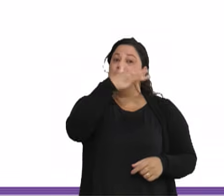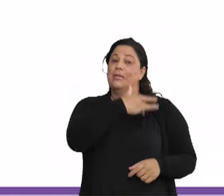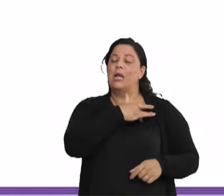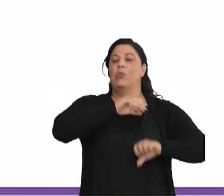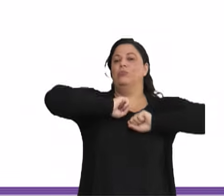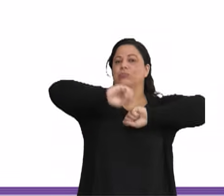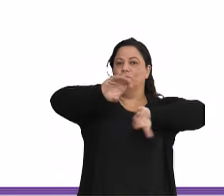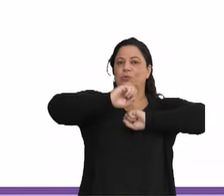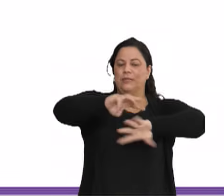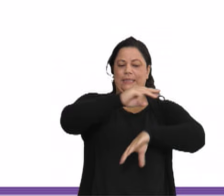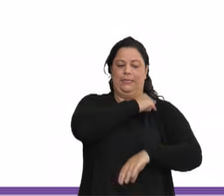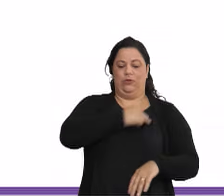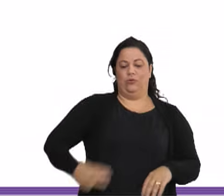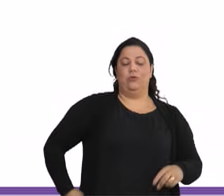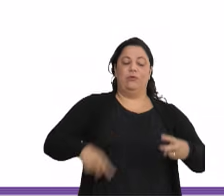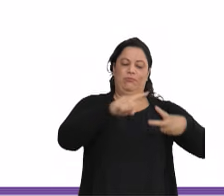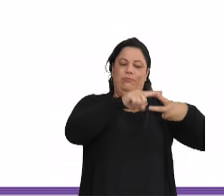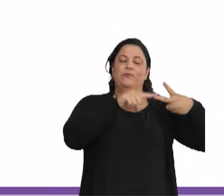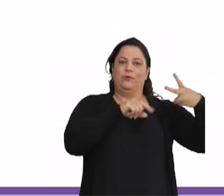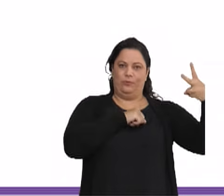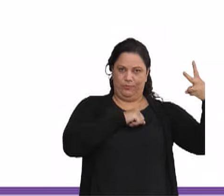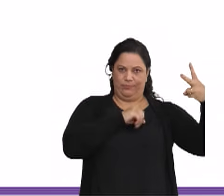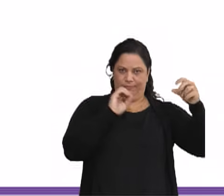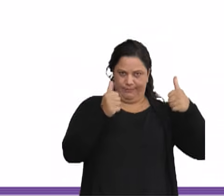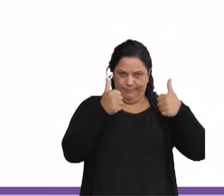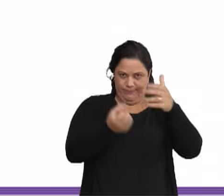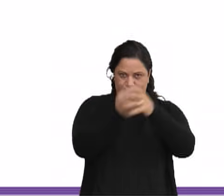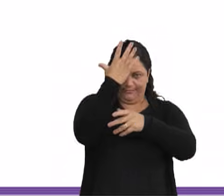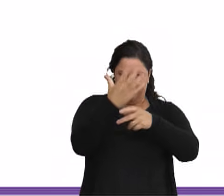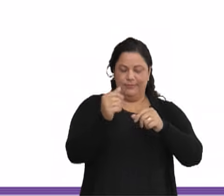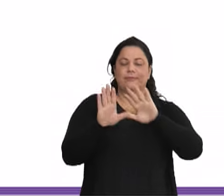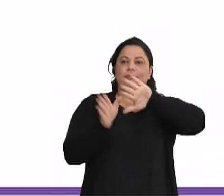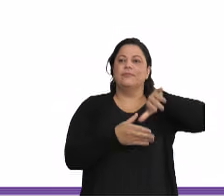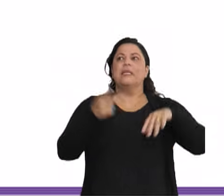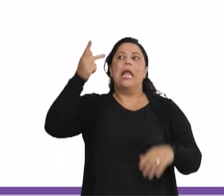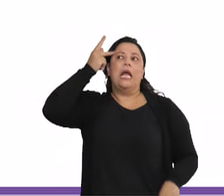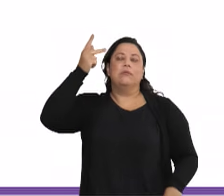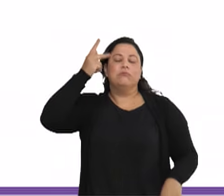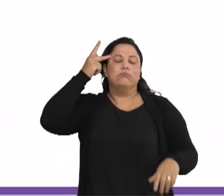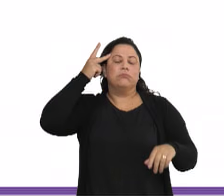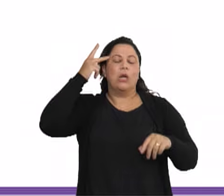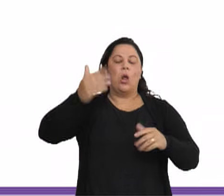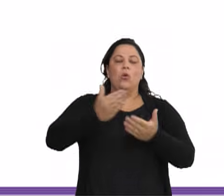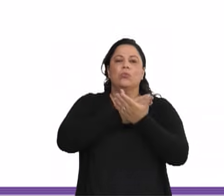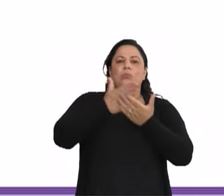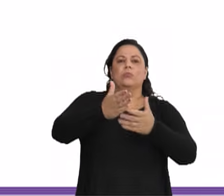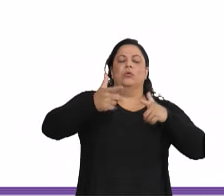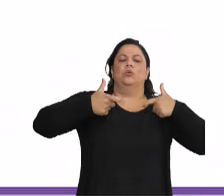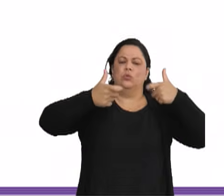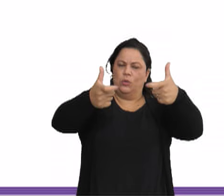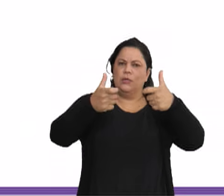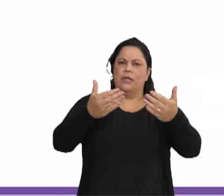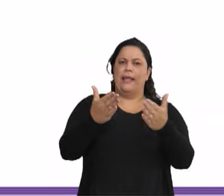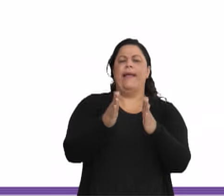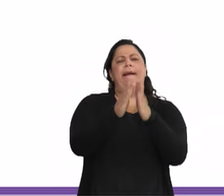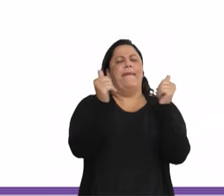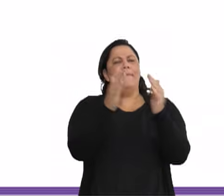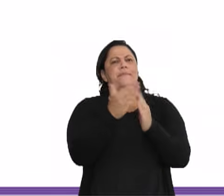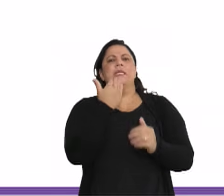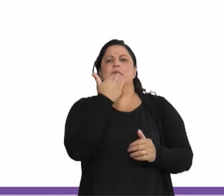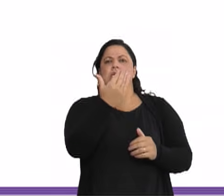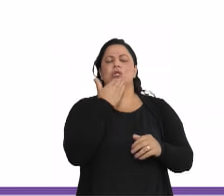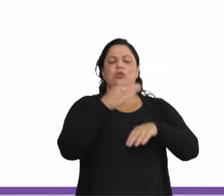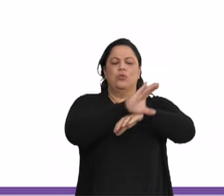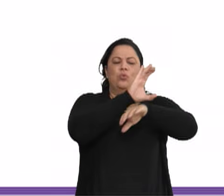criados. São Paulo entrou em guerra contra o governo federal, pedindo uma Constituição para o Brasil. Essa